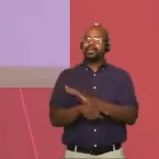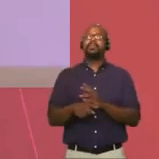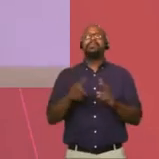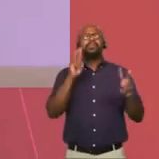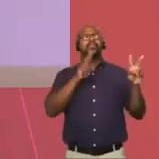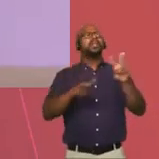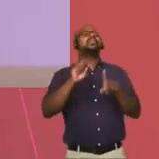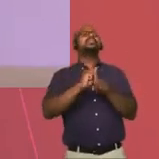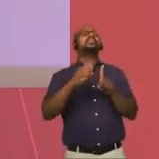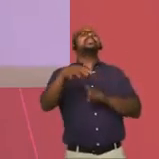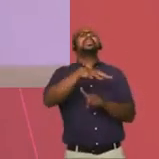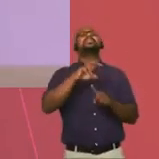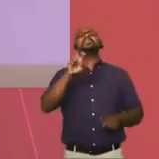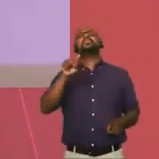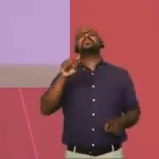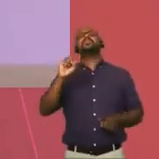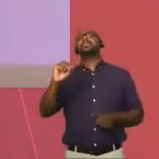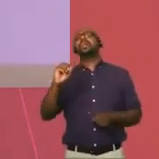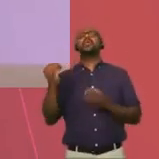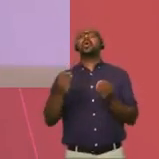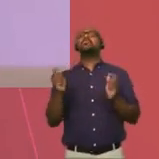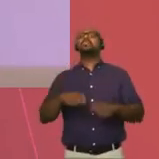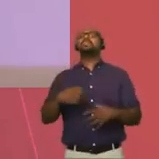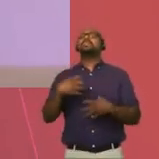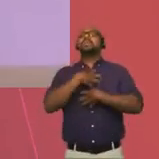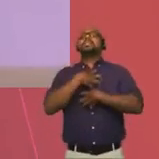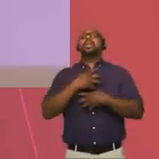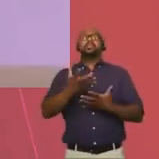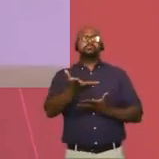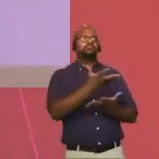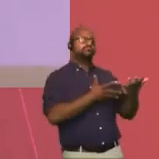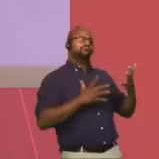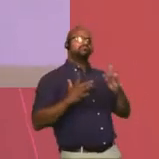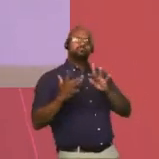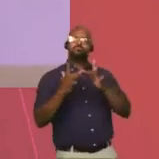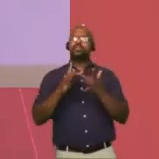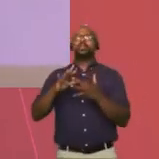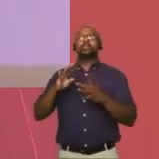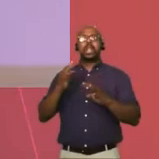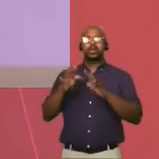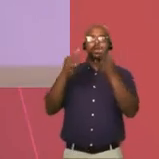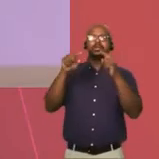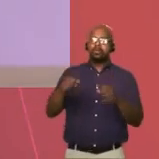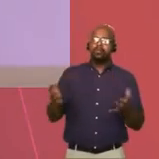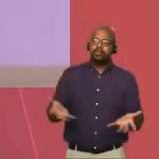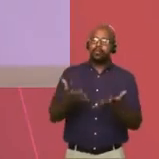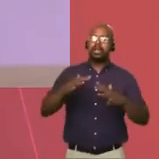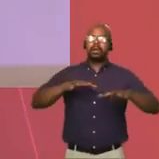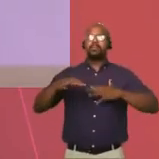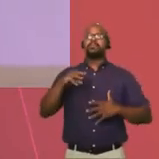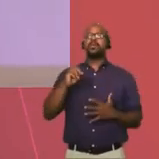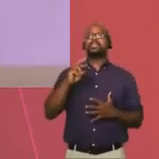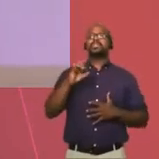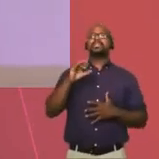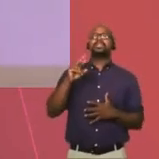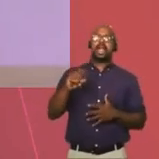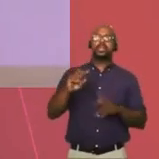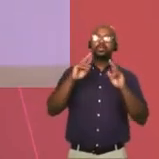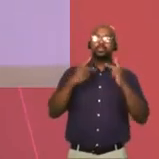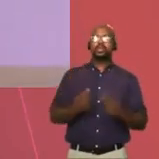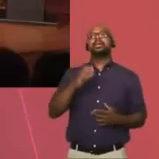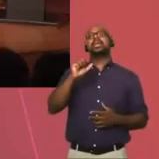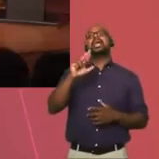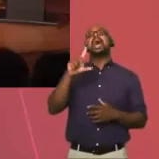enxergando a sociedade 5.0 Como podemos impactar a interação tecnológica a favor da motricidade humana é do Carlos Eduardo